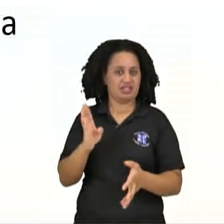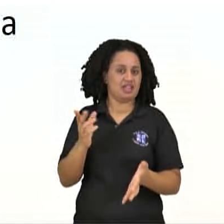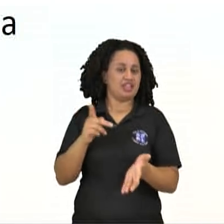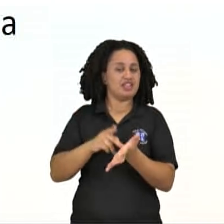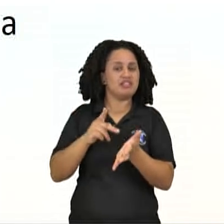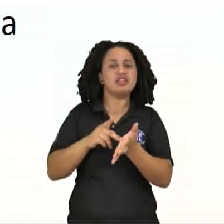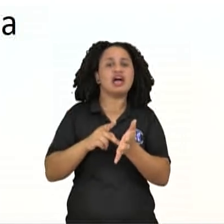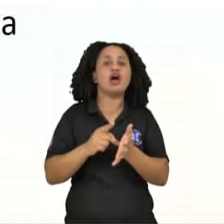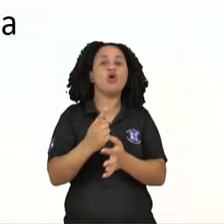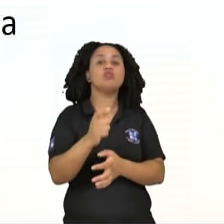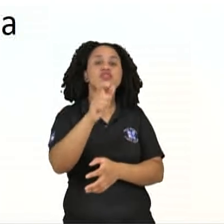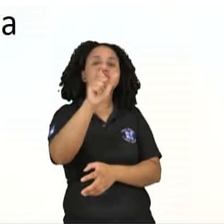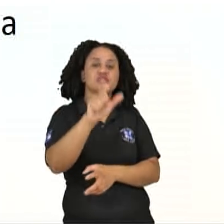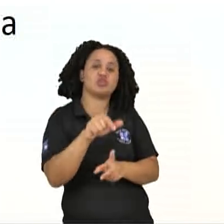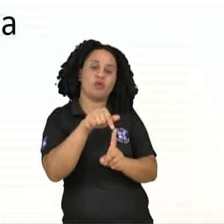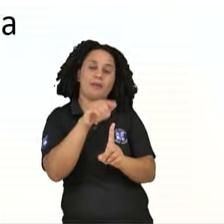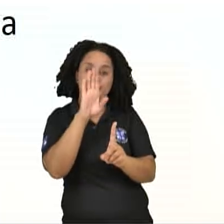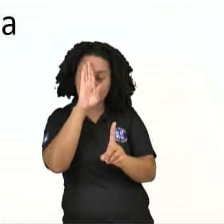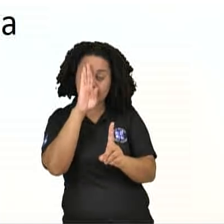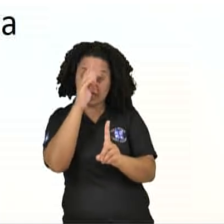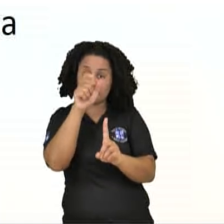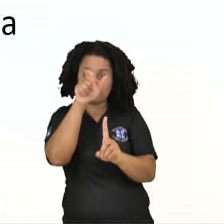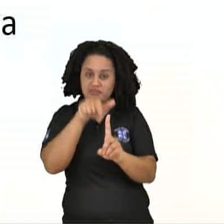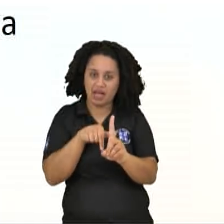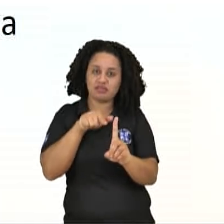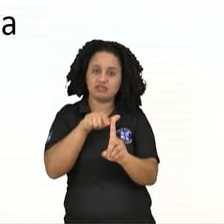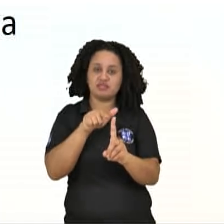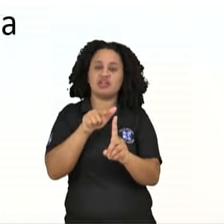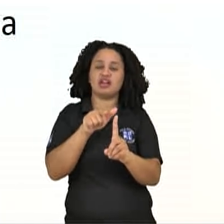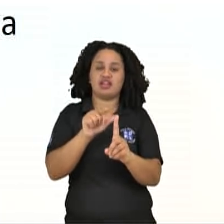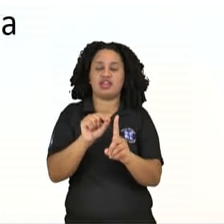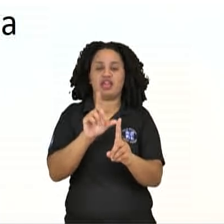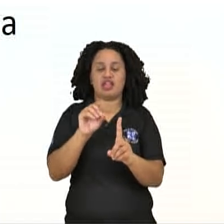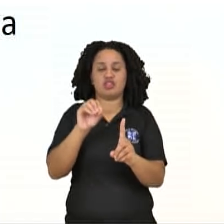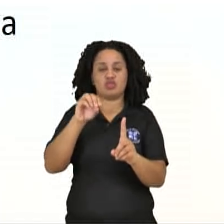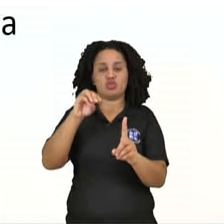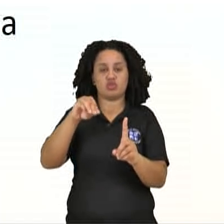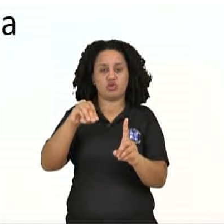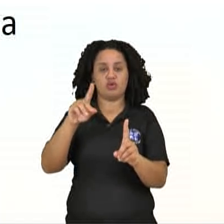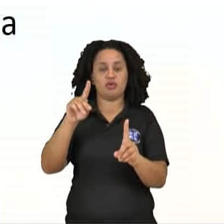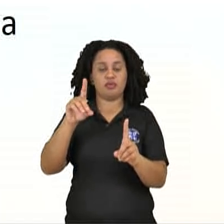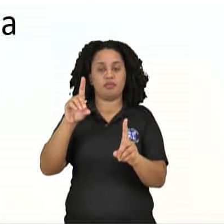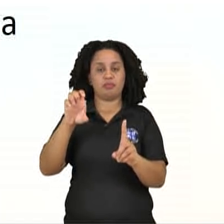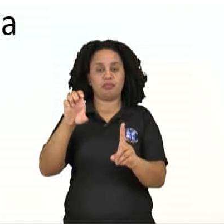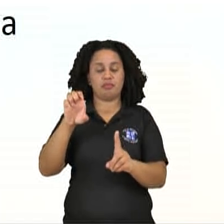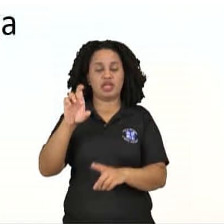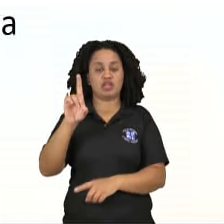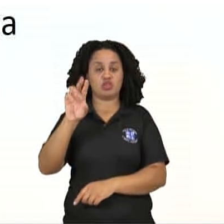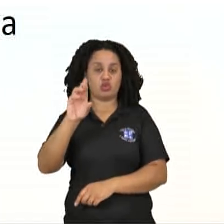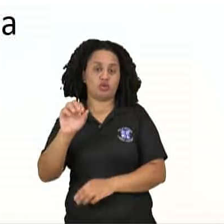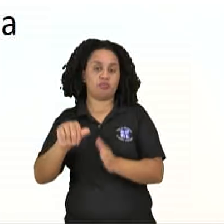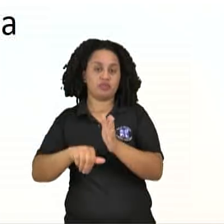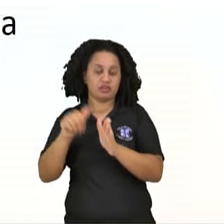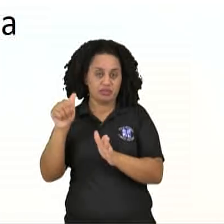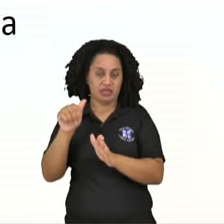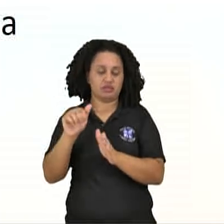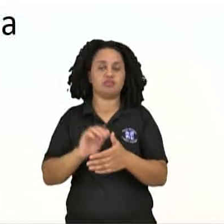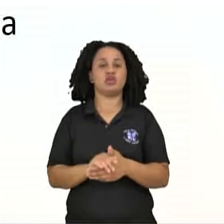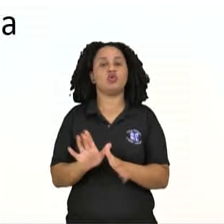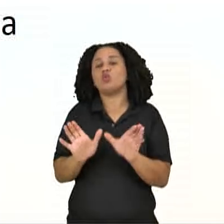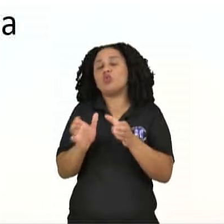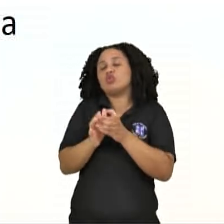em se criar um herói que lembrasse a luta contra o Império Português, ou que tentasse